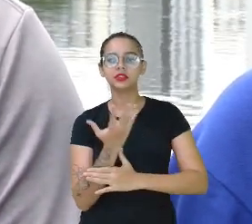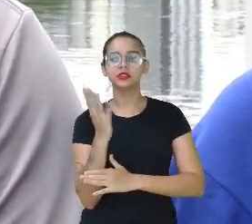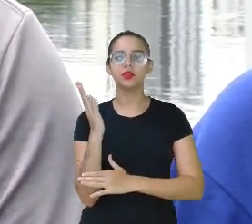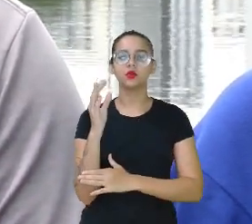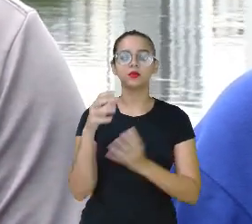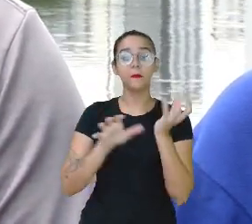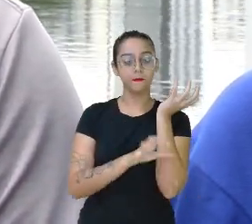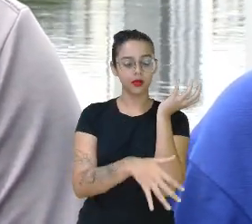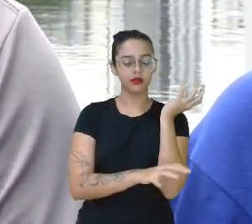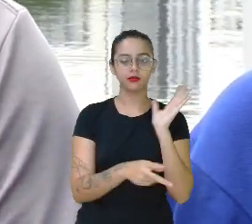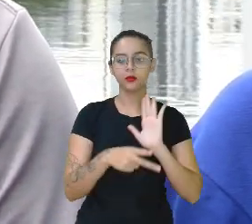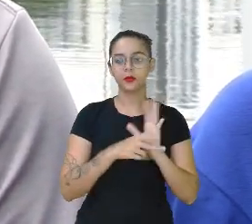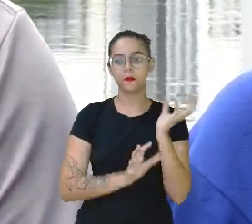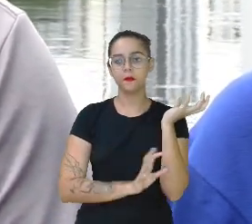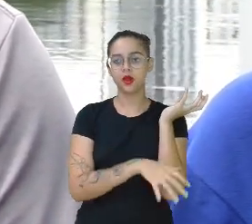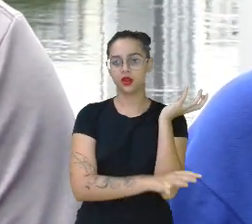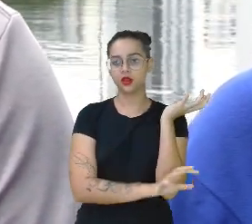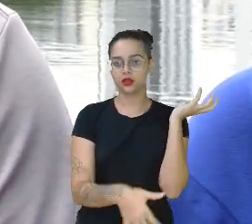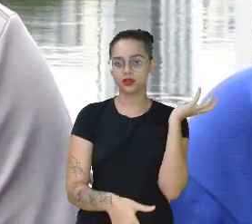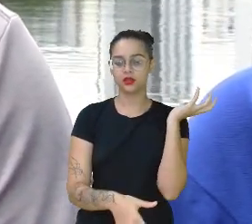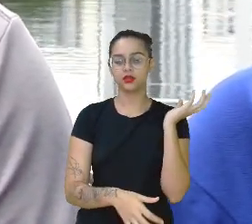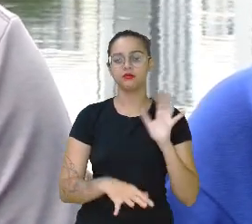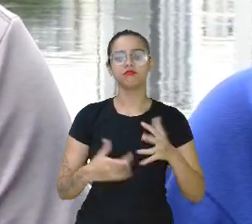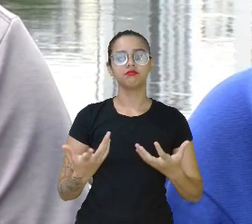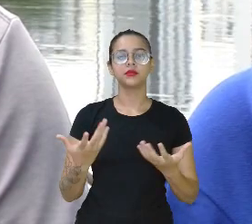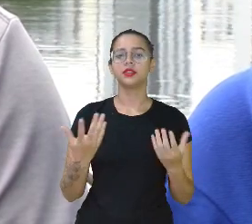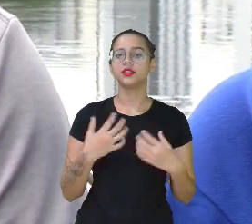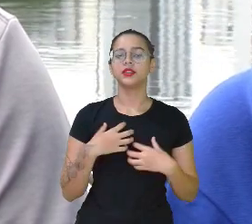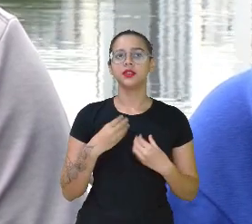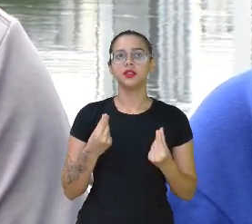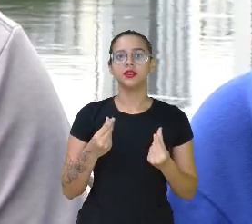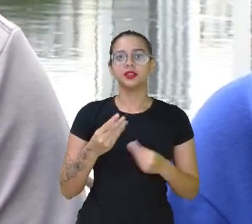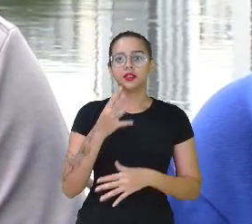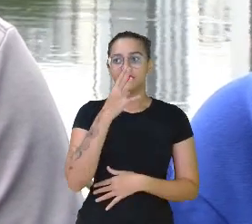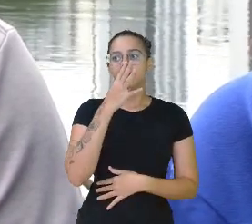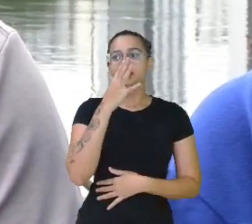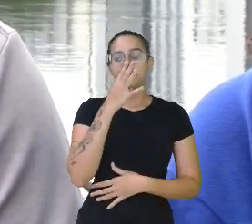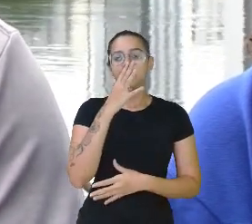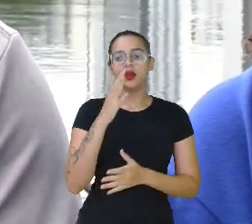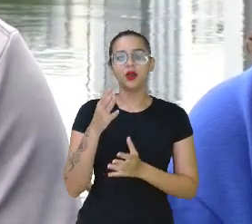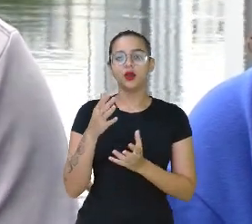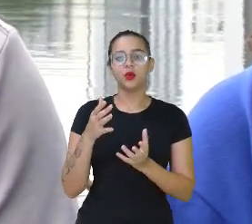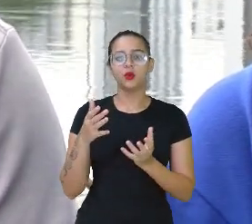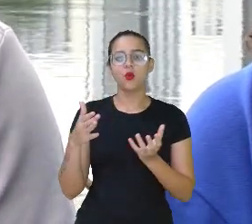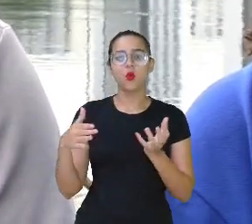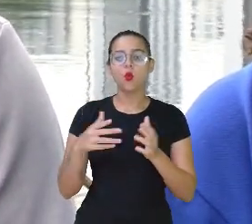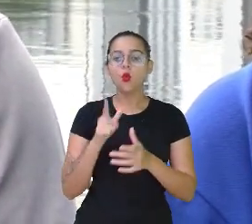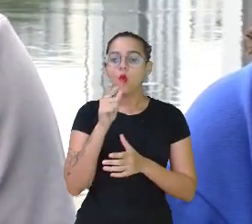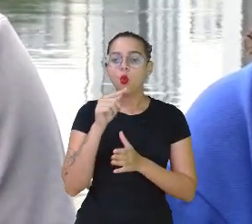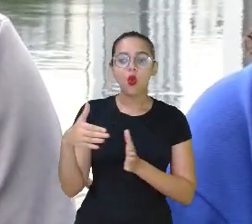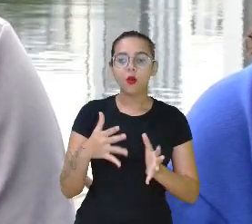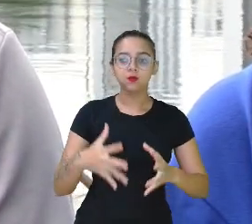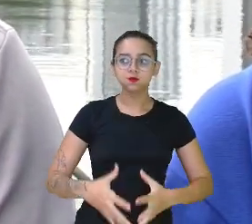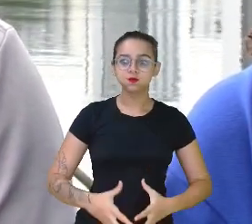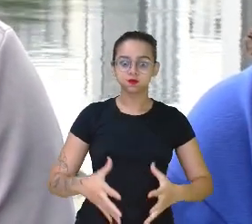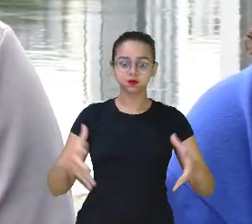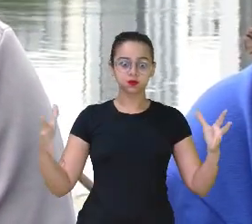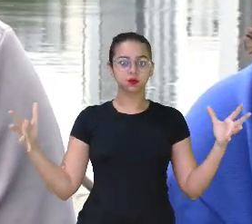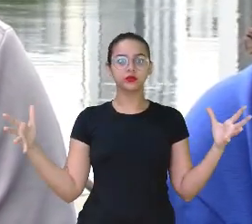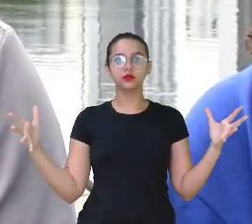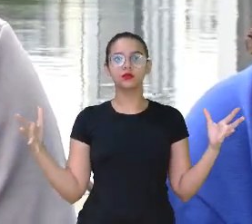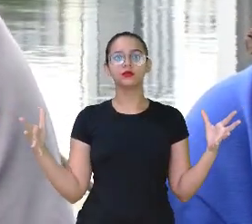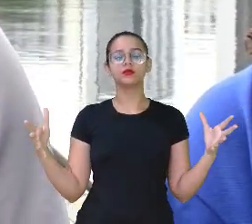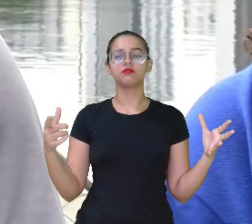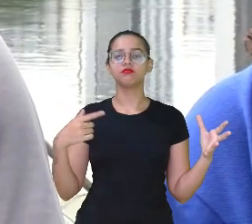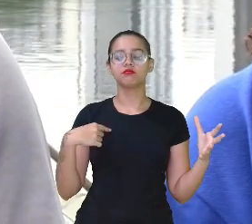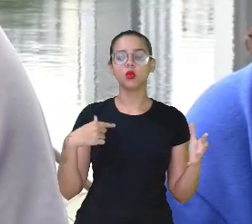do mangue, né? E eu fiquei assim impressionado com o rio, que era um rio muito largo. E